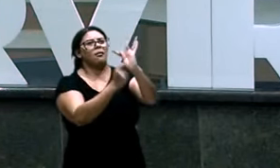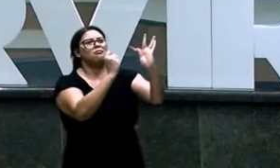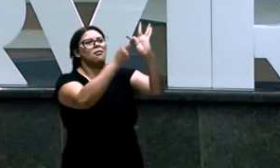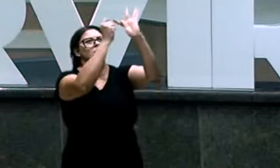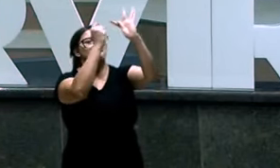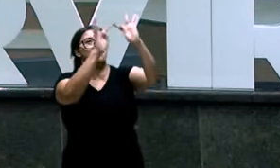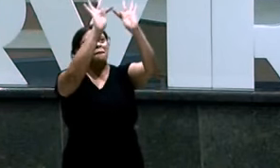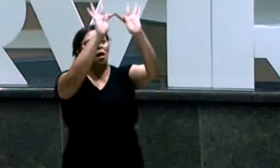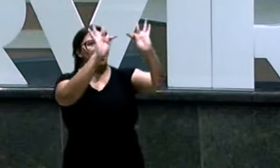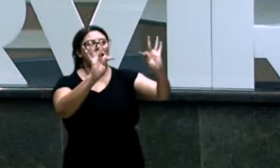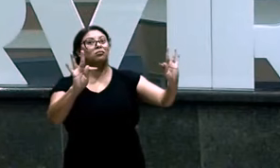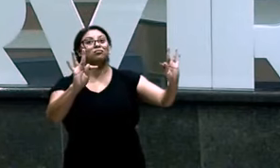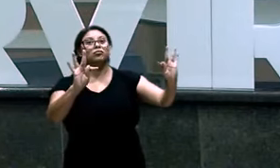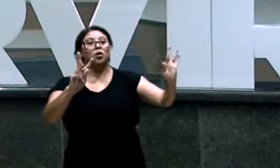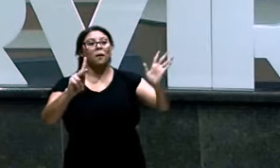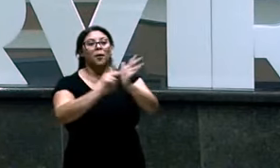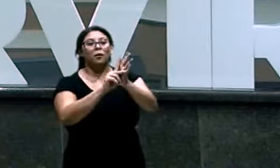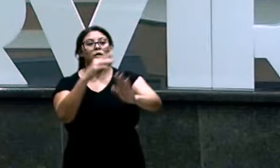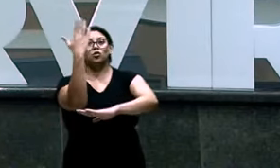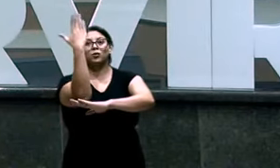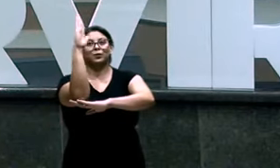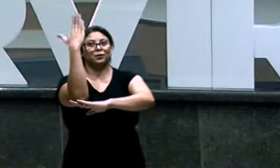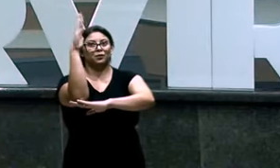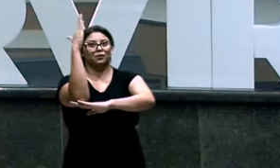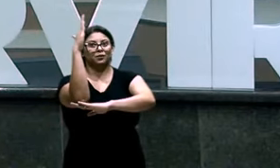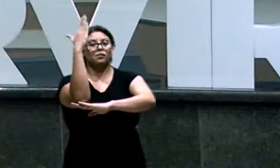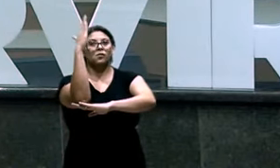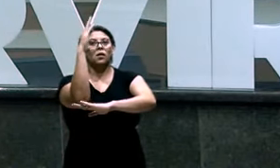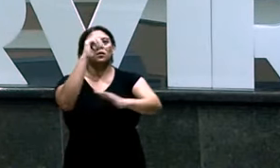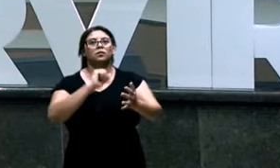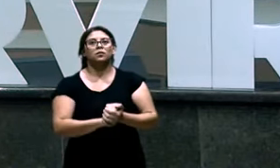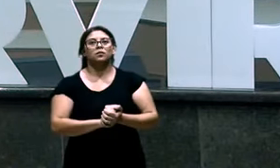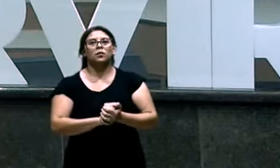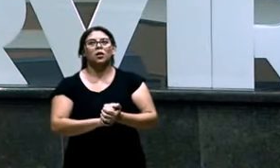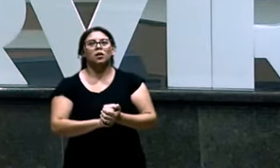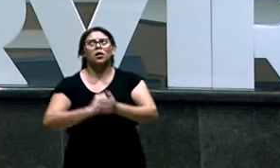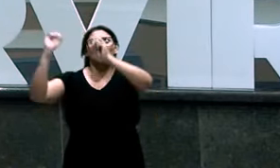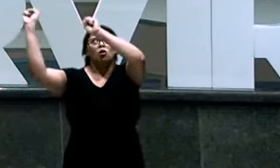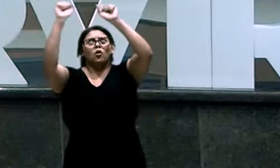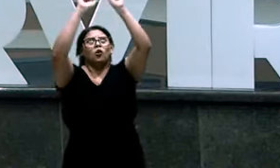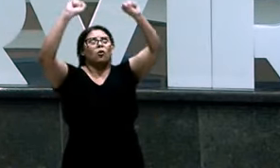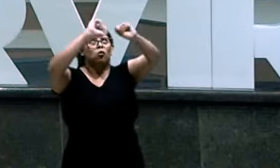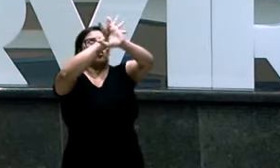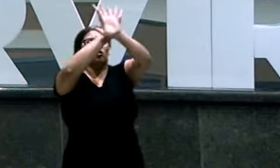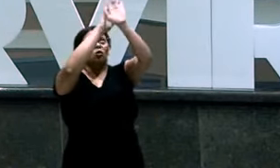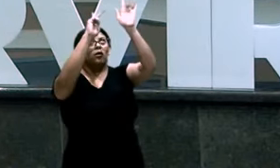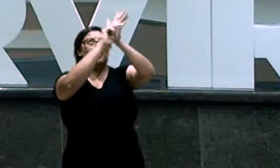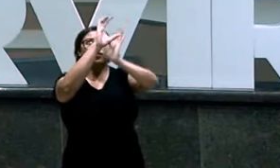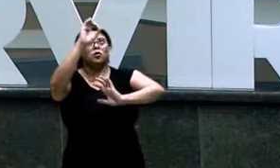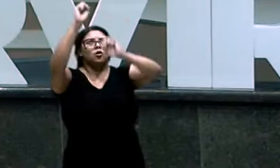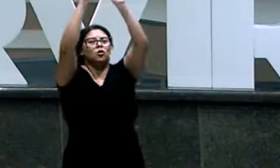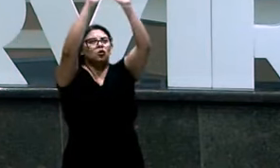madeira. Diz o texto que quando a glória de Deus desceu em Êxodo 40,